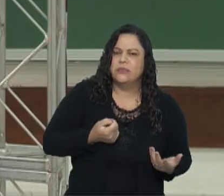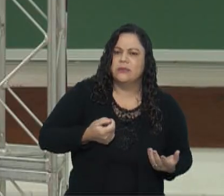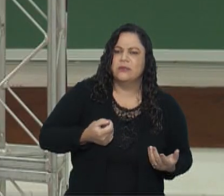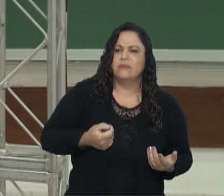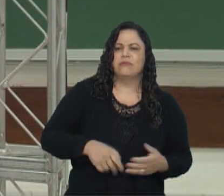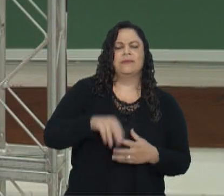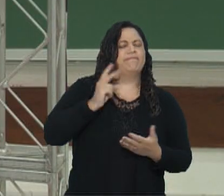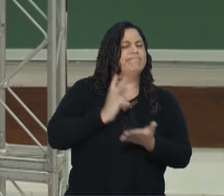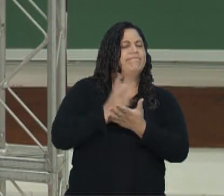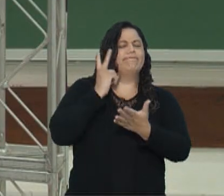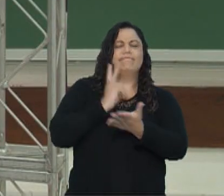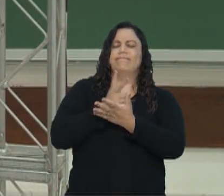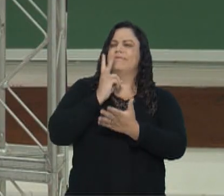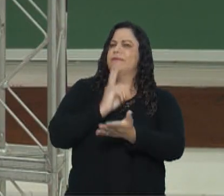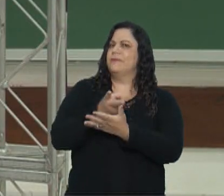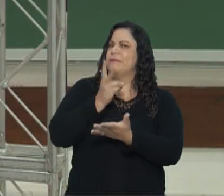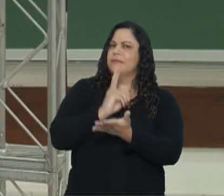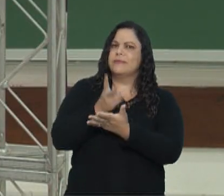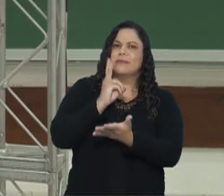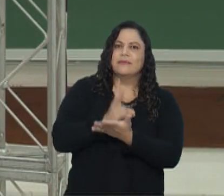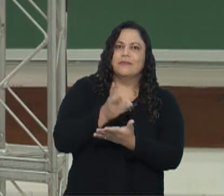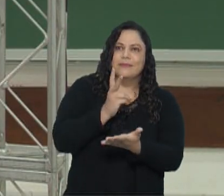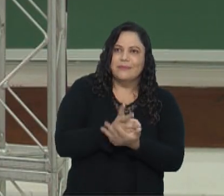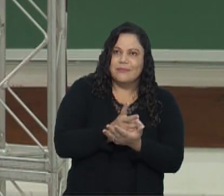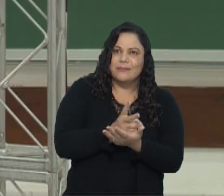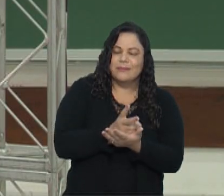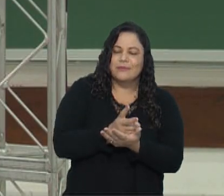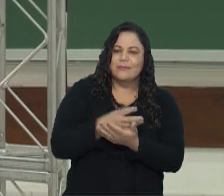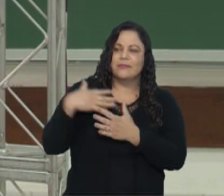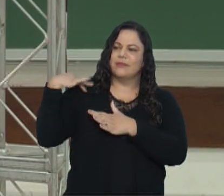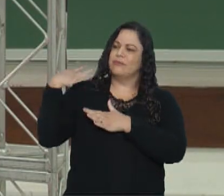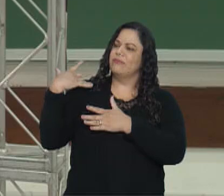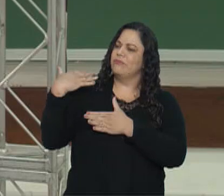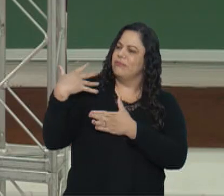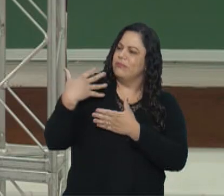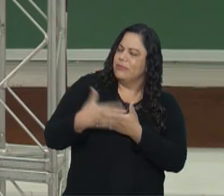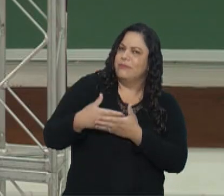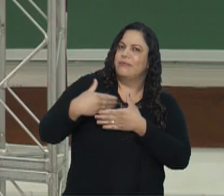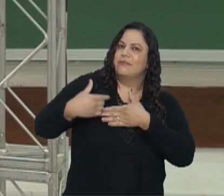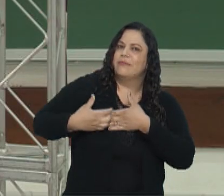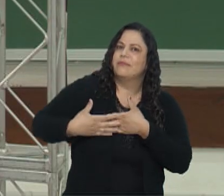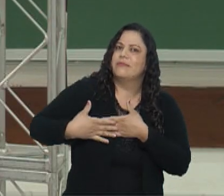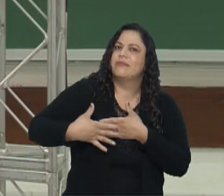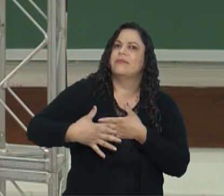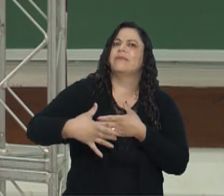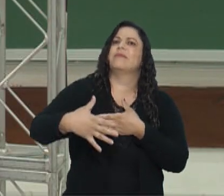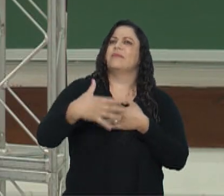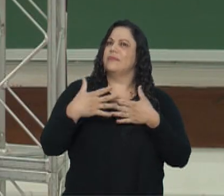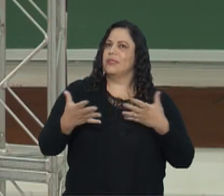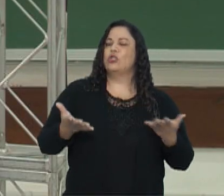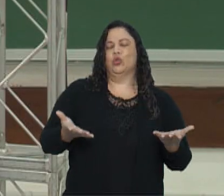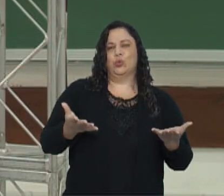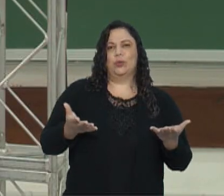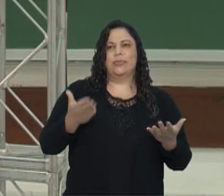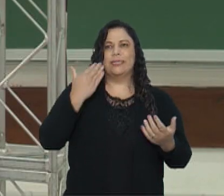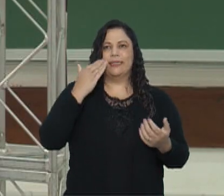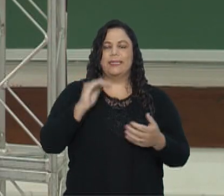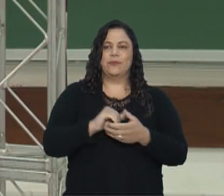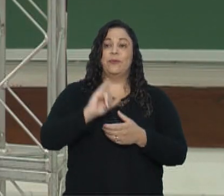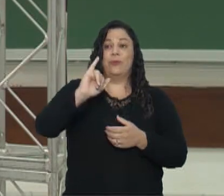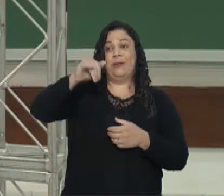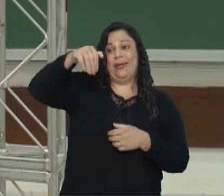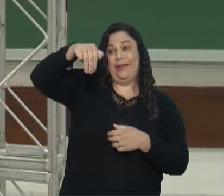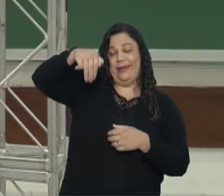vezes, foi ocorrendo ao longo do tempo. Então, é uma ação contínua, perfeito? Então, imperfeito, o in já é uma